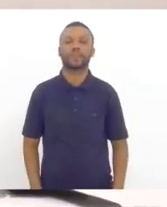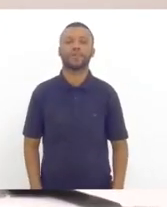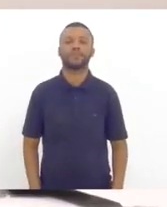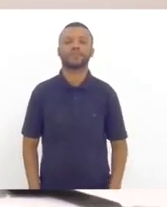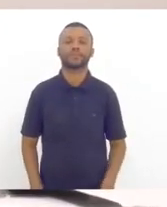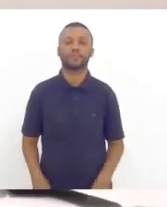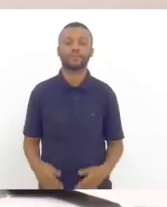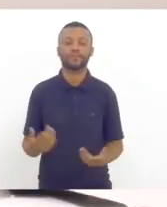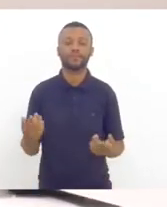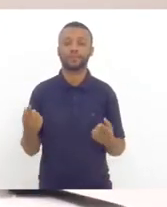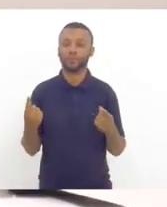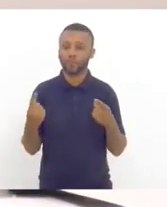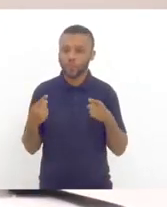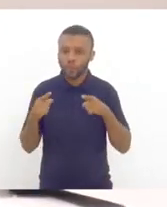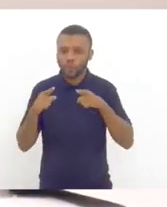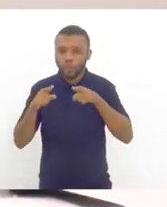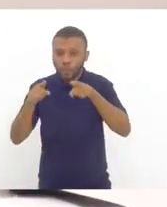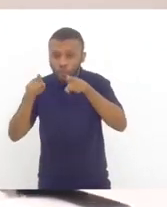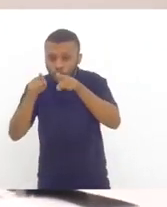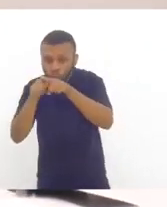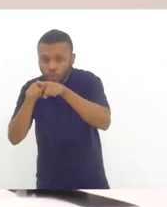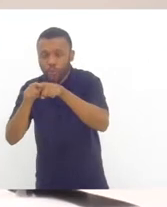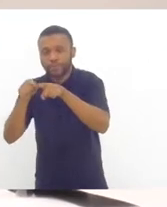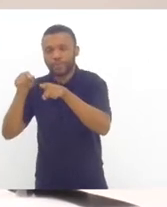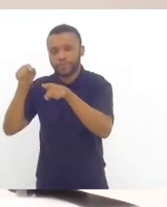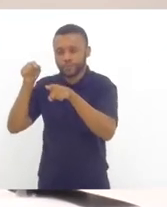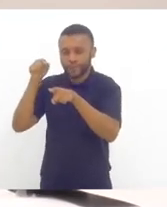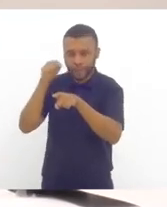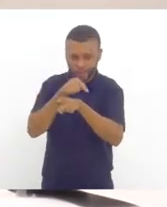Concomitantemente a isso, porque houve